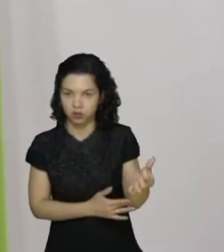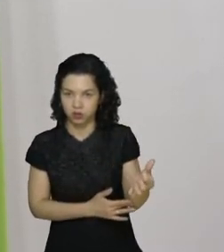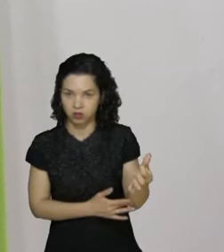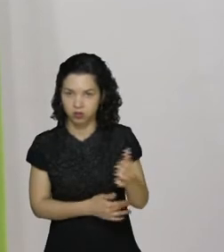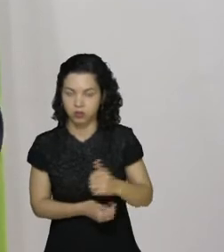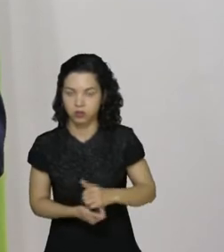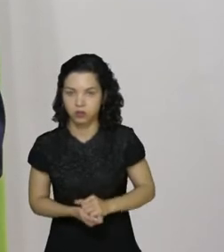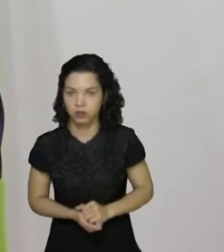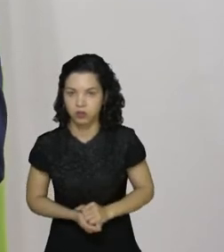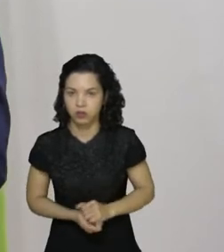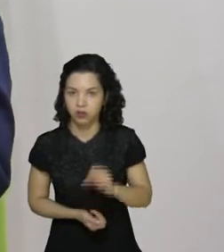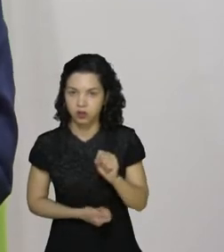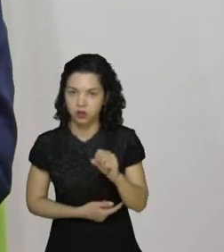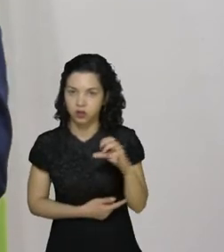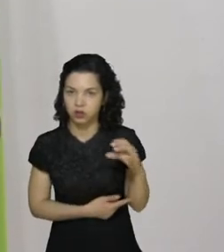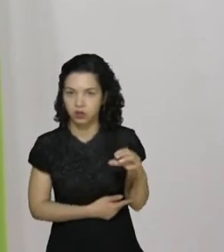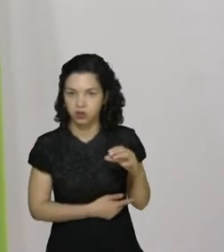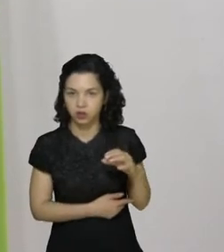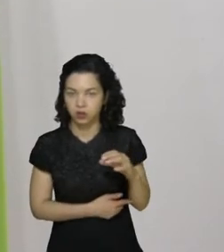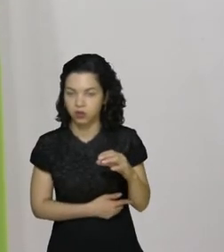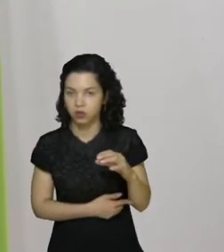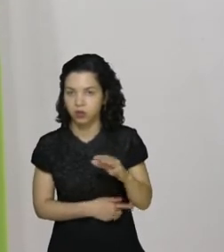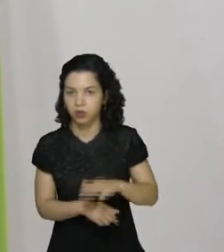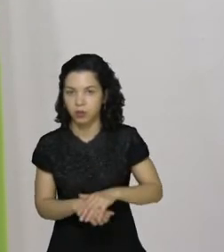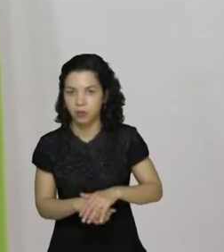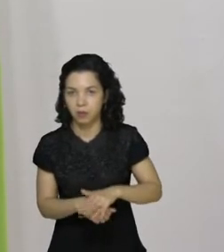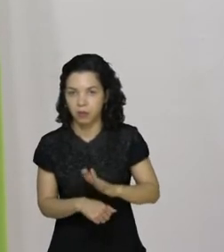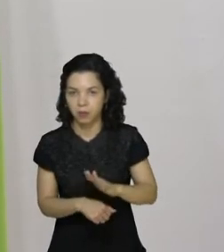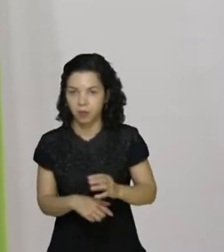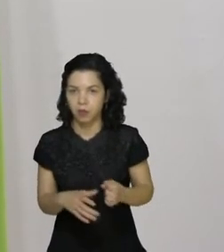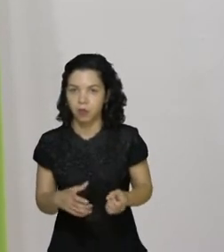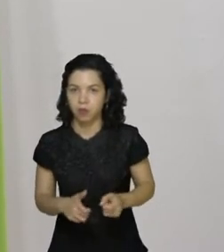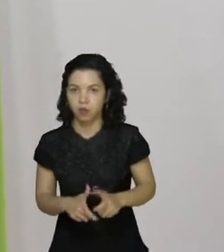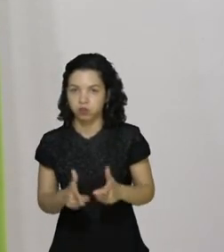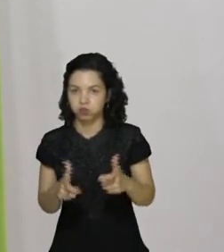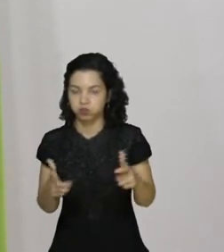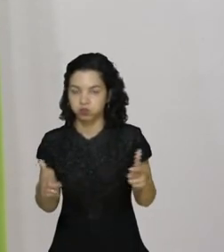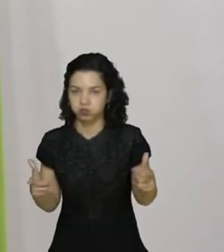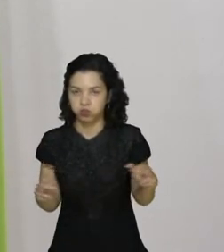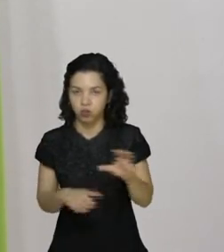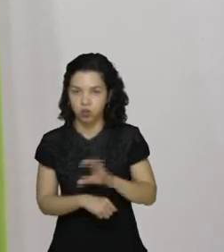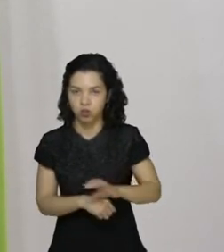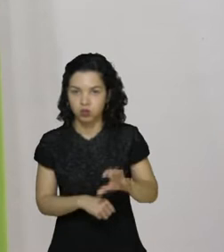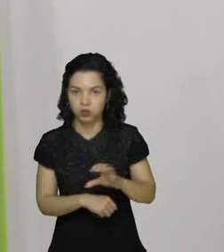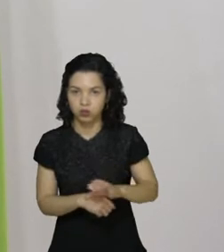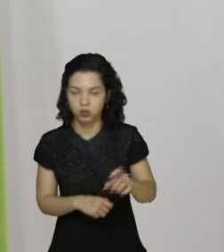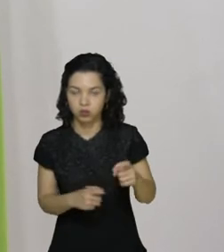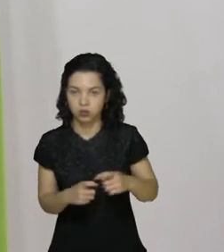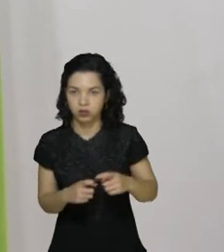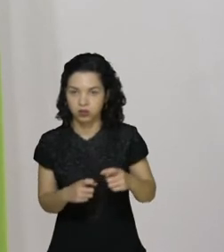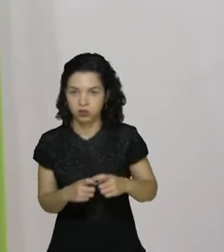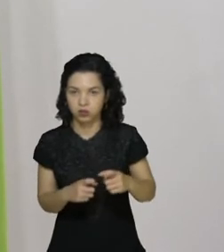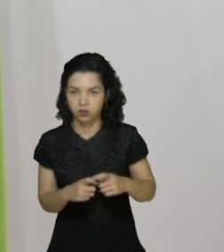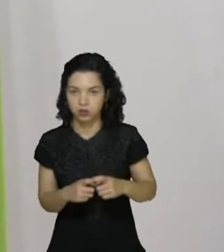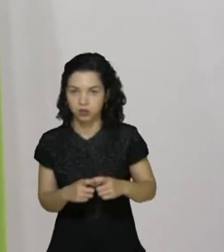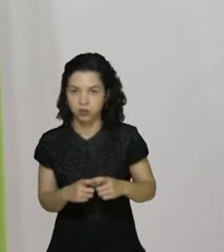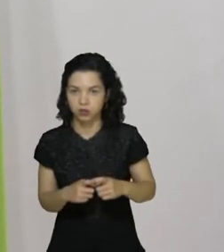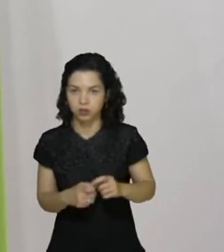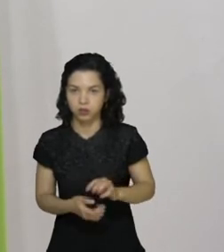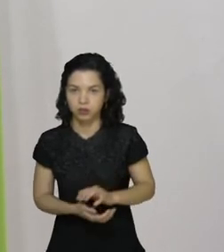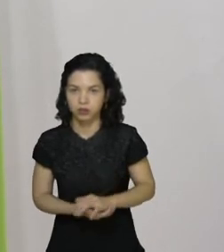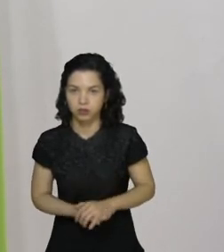Santa Catarina foi o estado em que mais proliferaram esses cursos de medicina. E, de uma